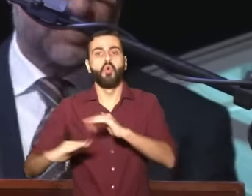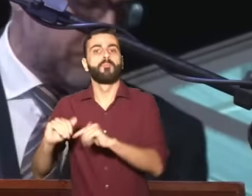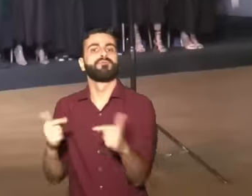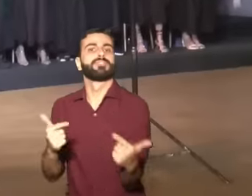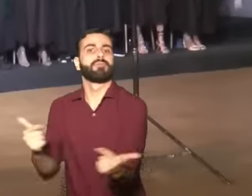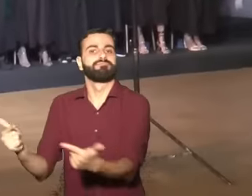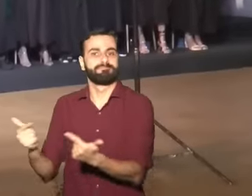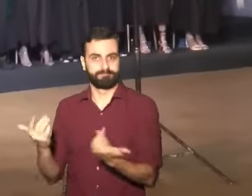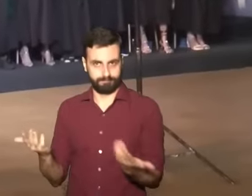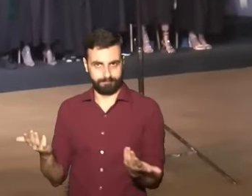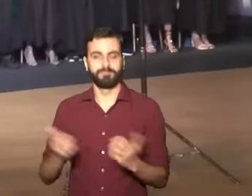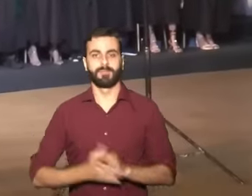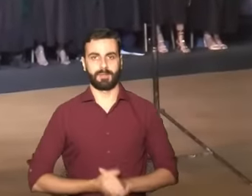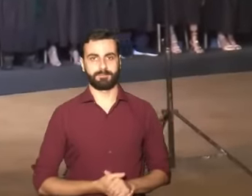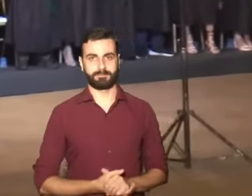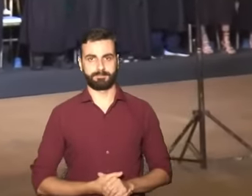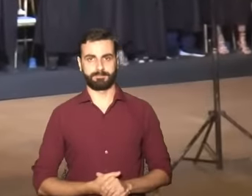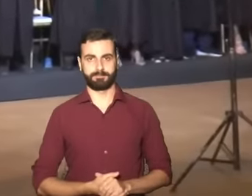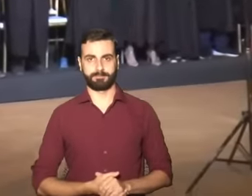sobreviva.